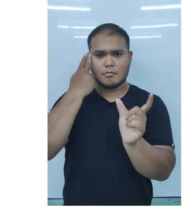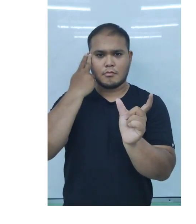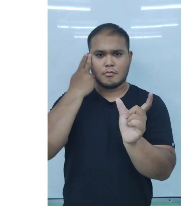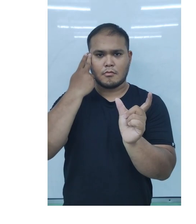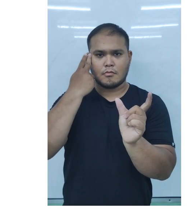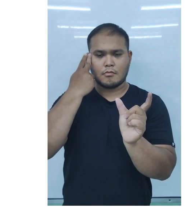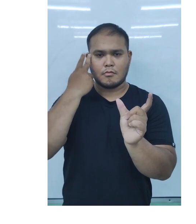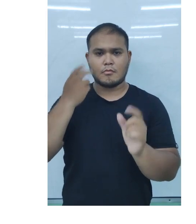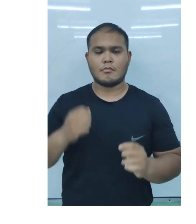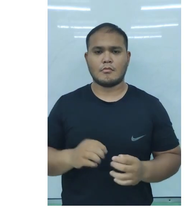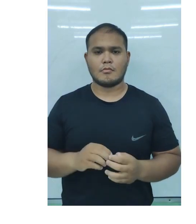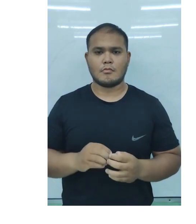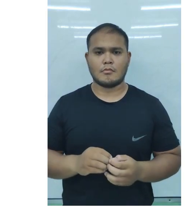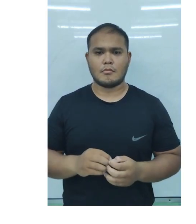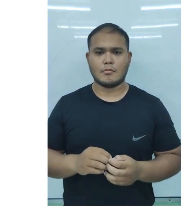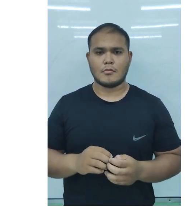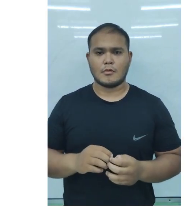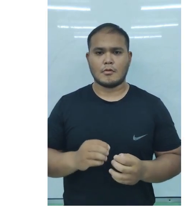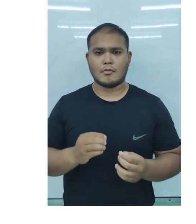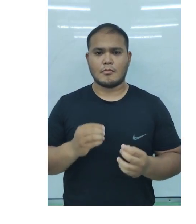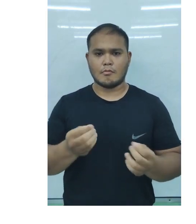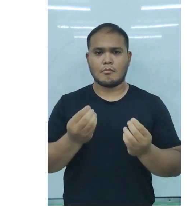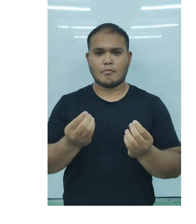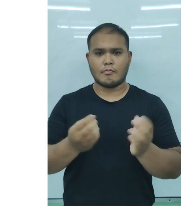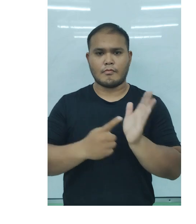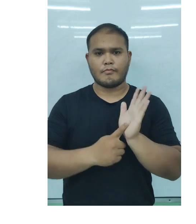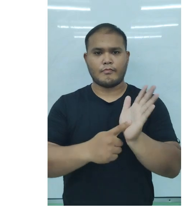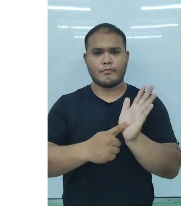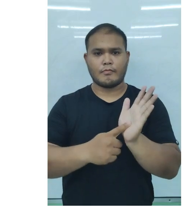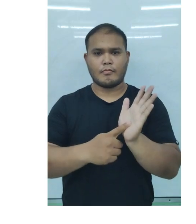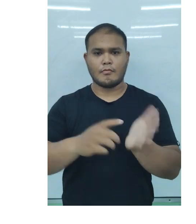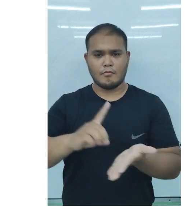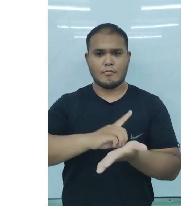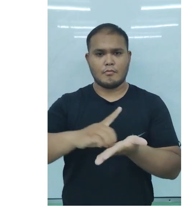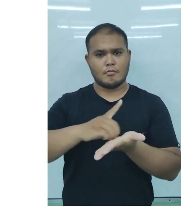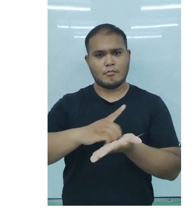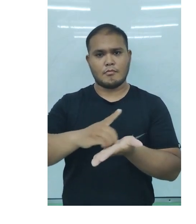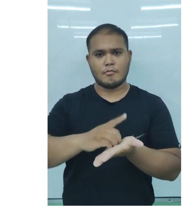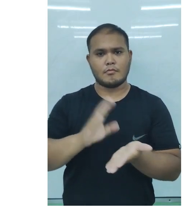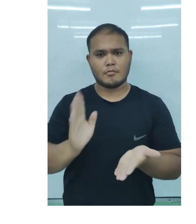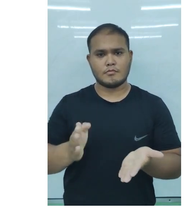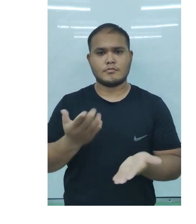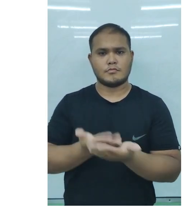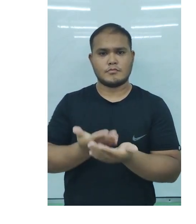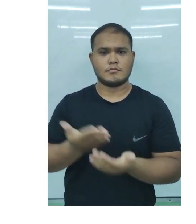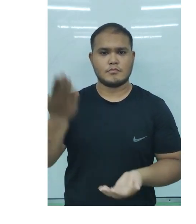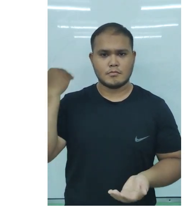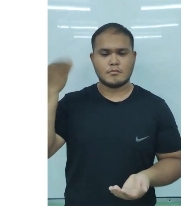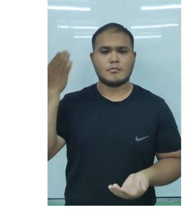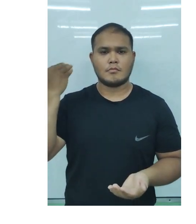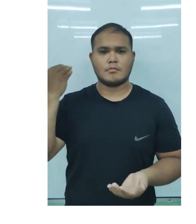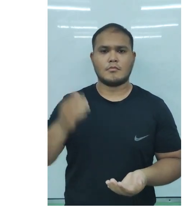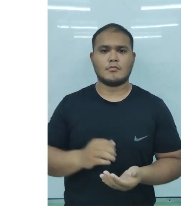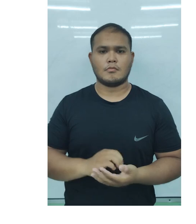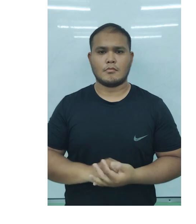também pode ser chamado, é a forma que nos é dado no dicionário e que nós já estudamos, nós já